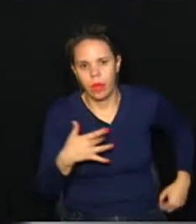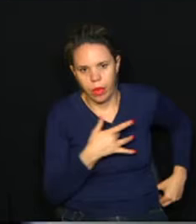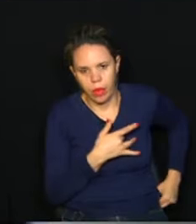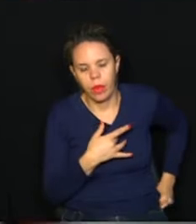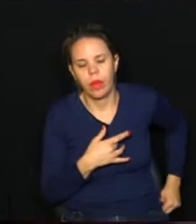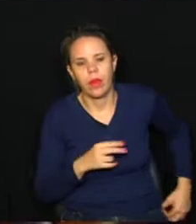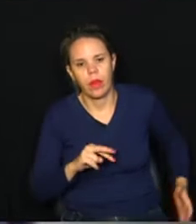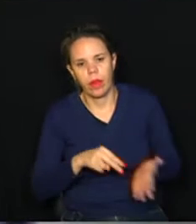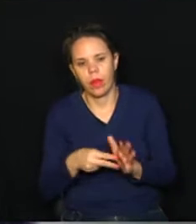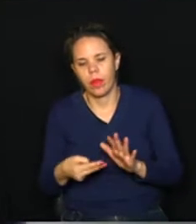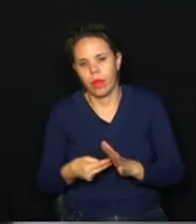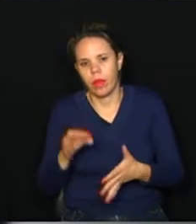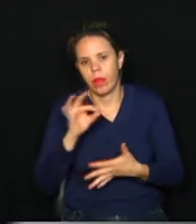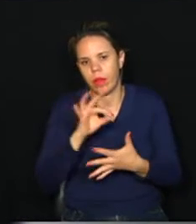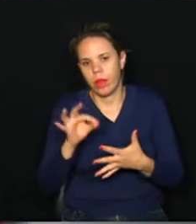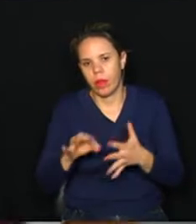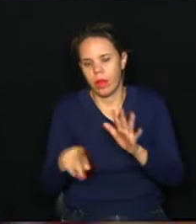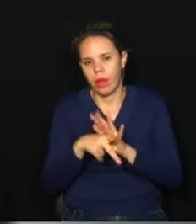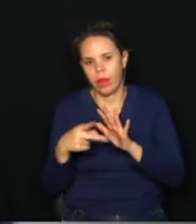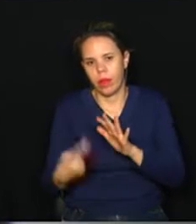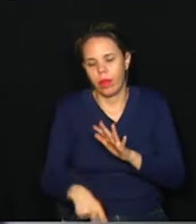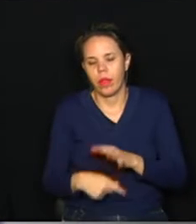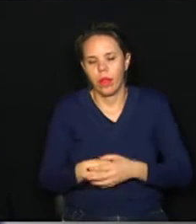a um conjunto a própria